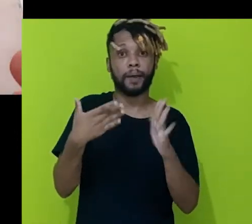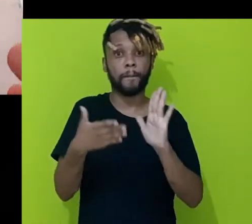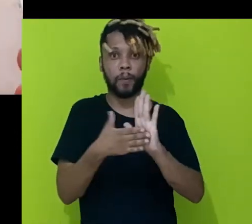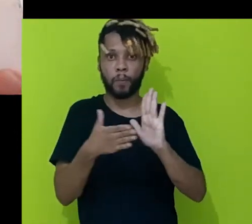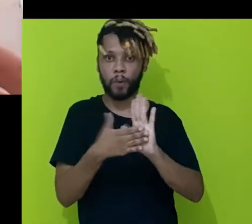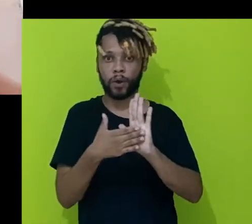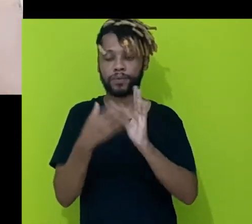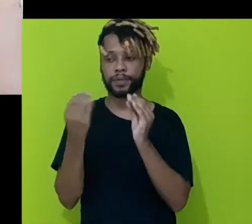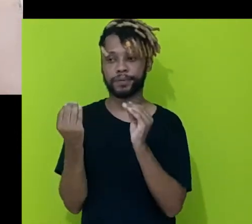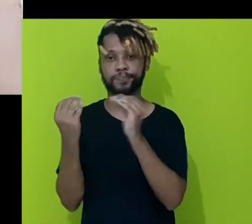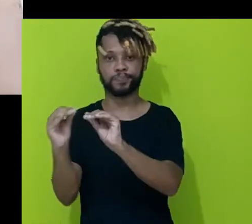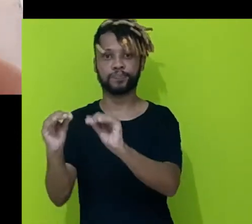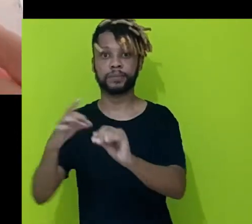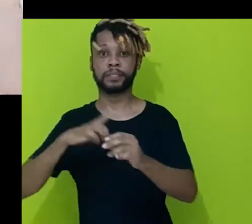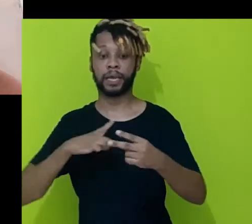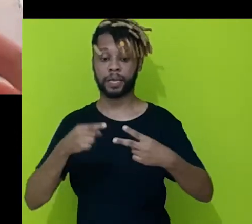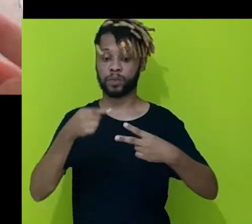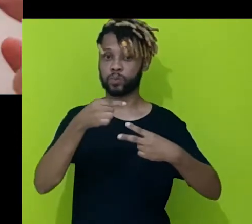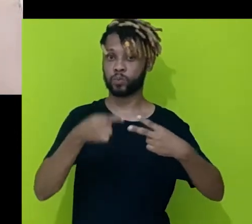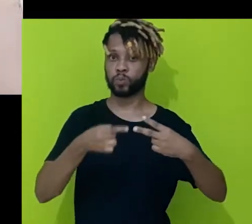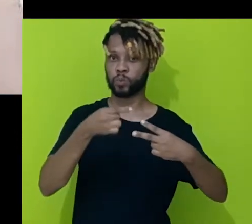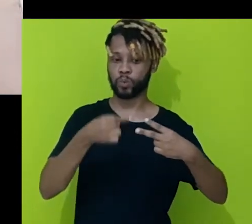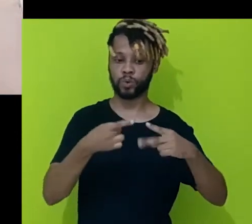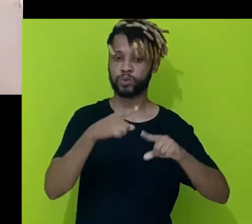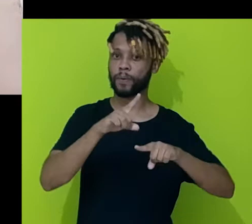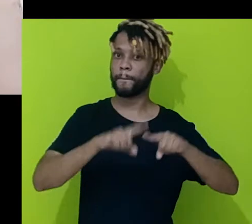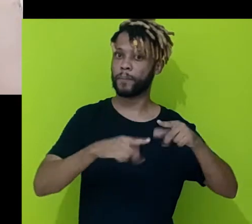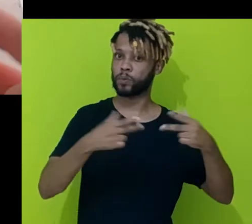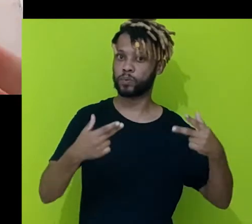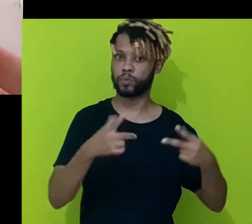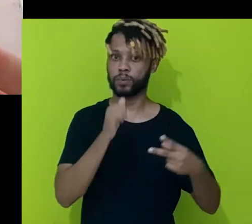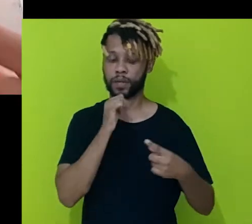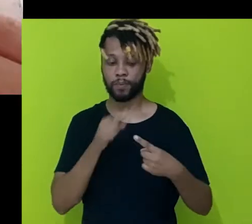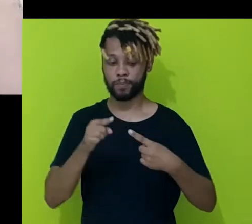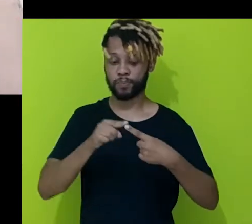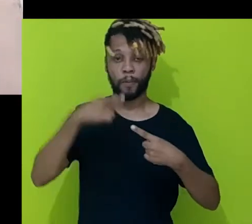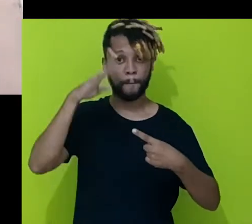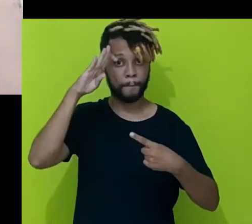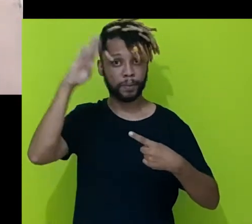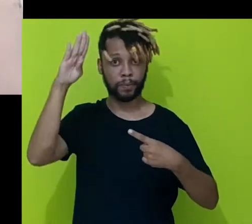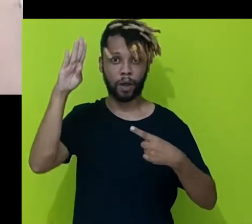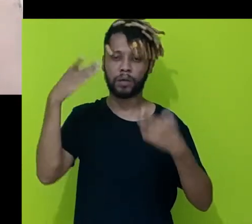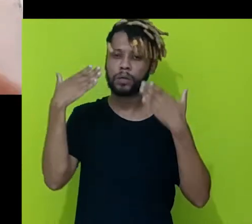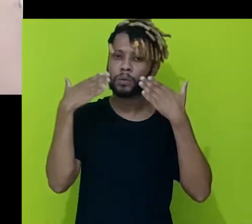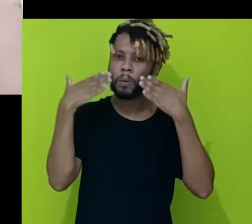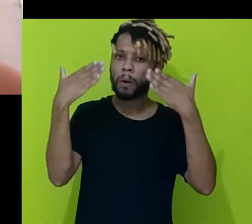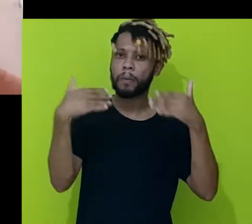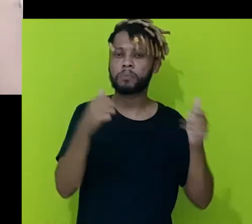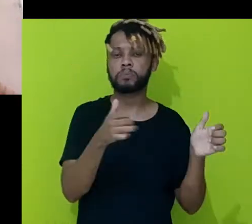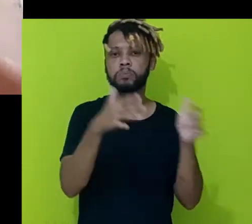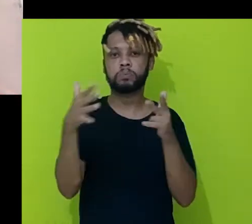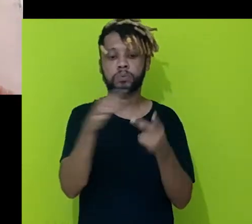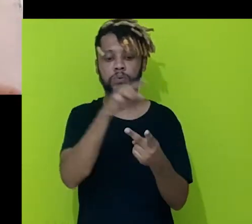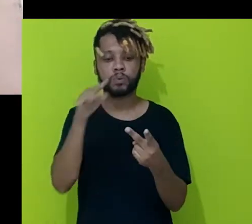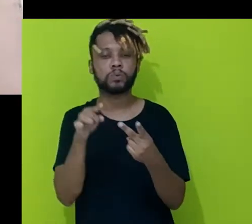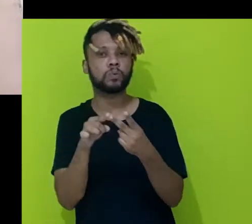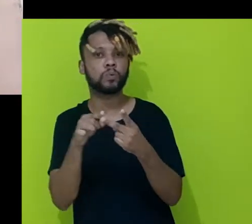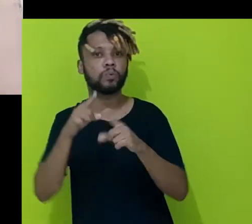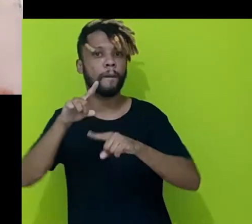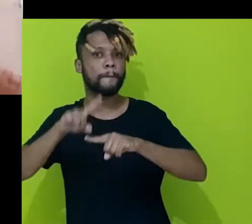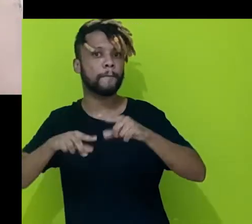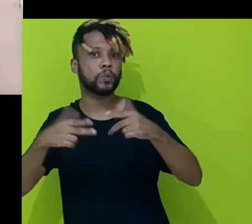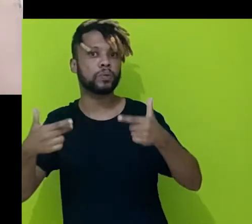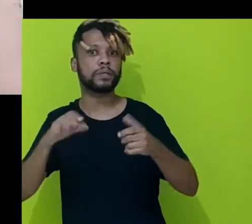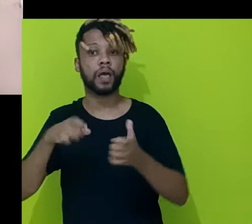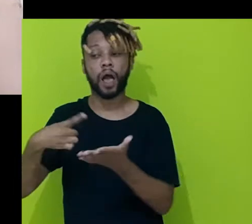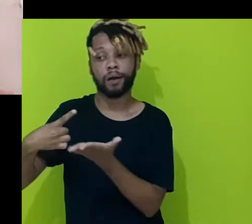produto principal, que no nosso caso são as apresentações, e o segundo produto, que é a contrapartida social.